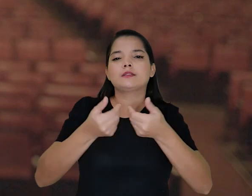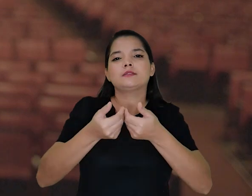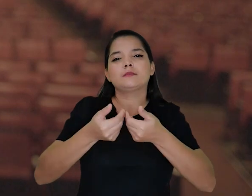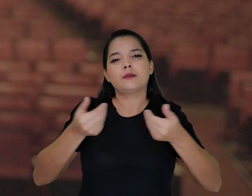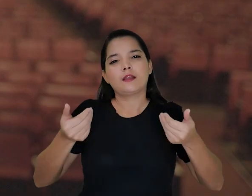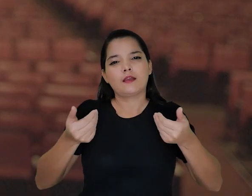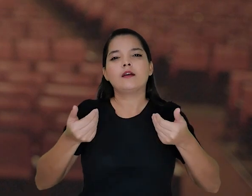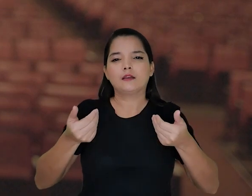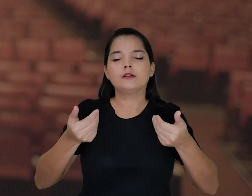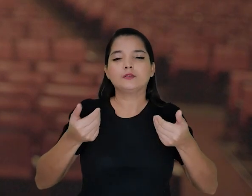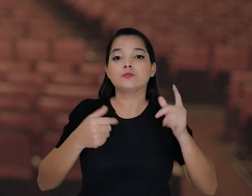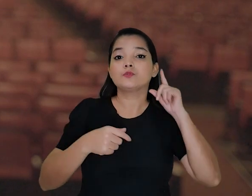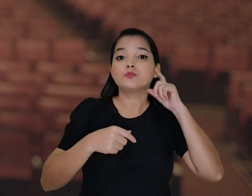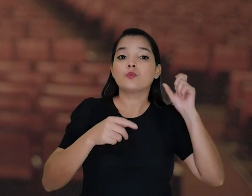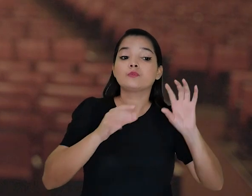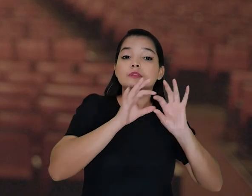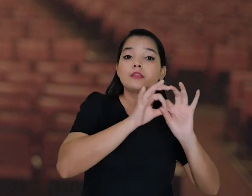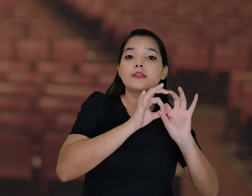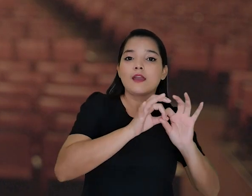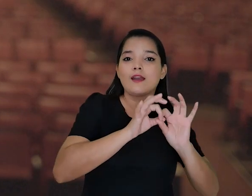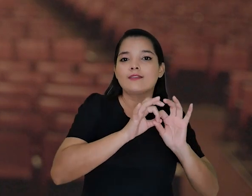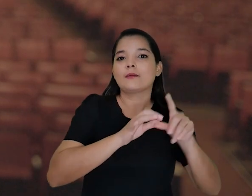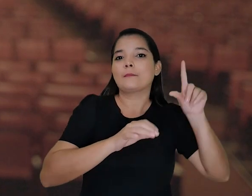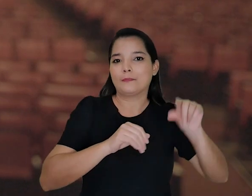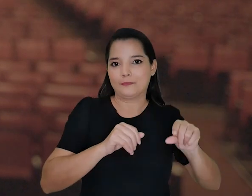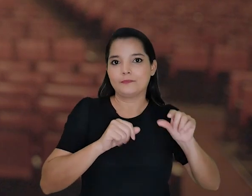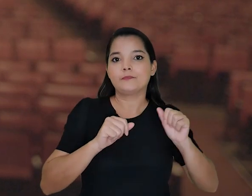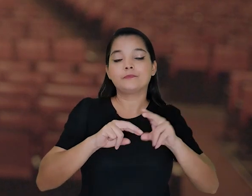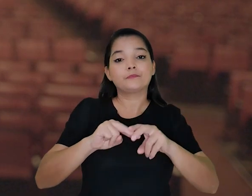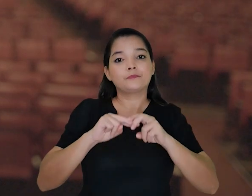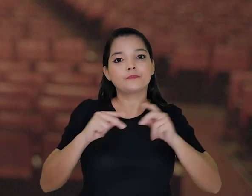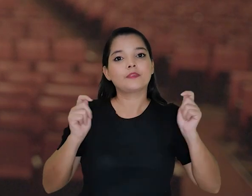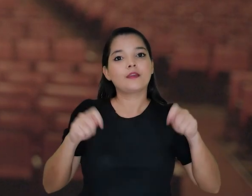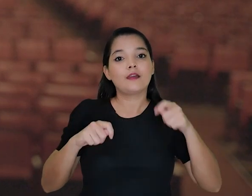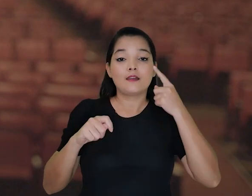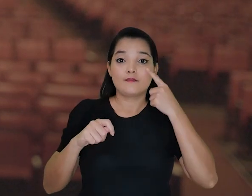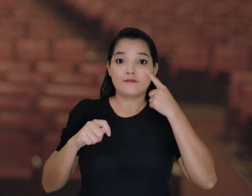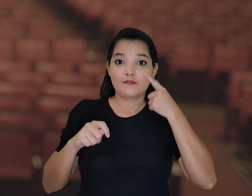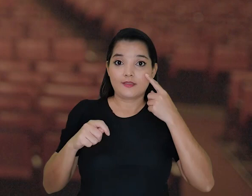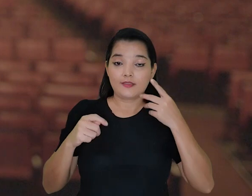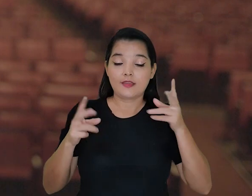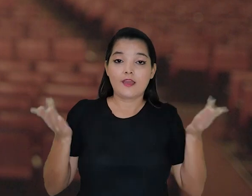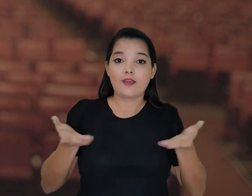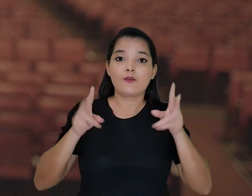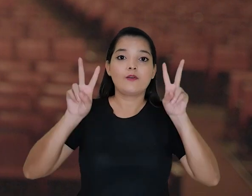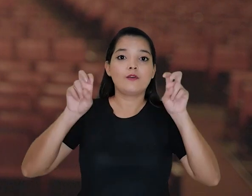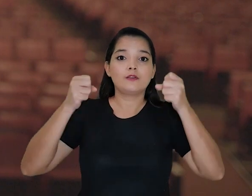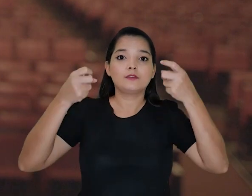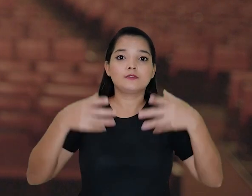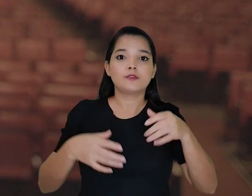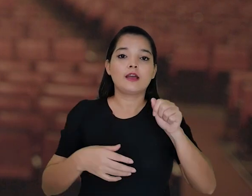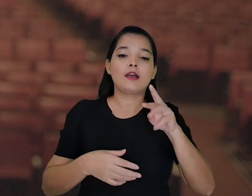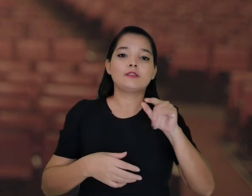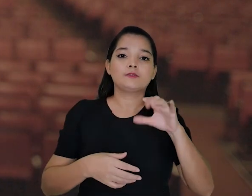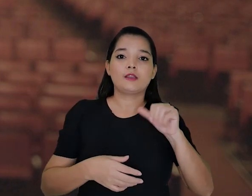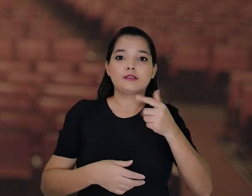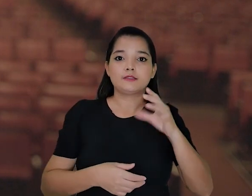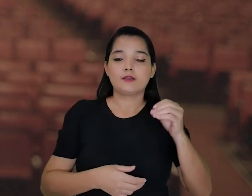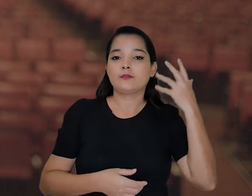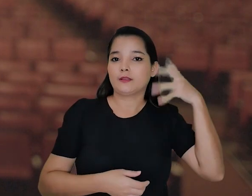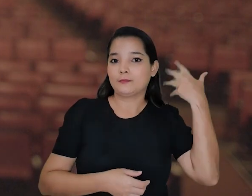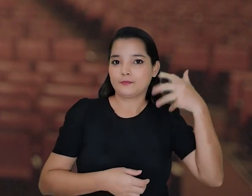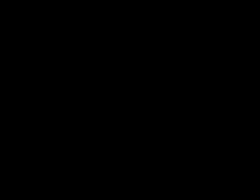do que sons ligados Então nós vamos ver aqui agora vamos falar sobre articulação